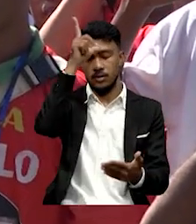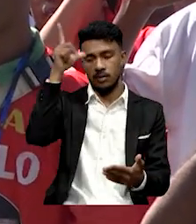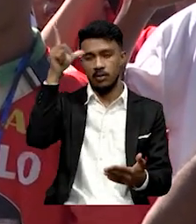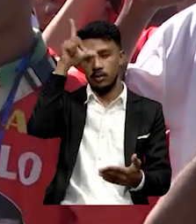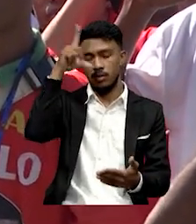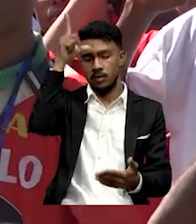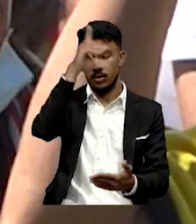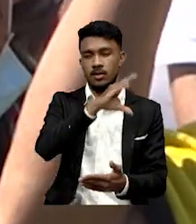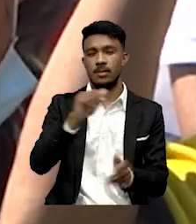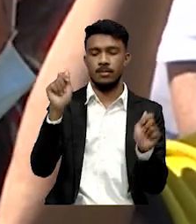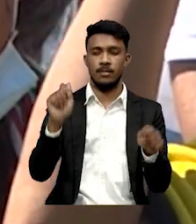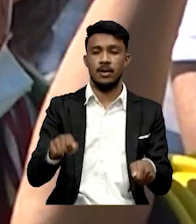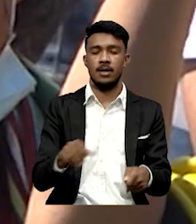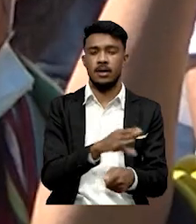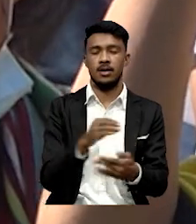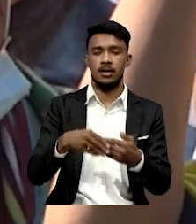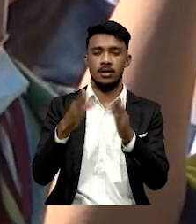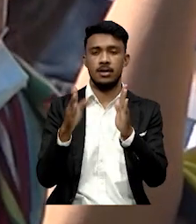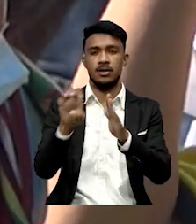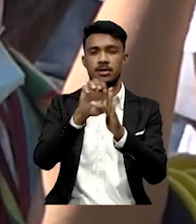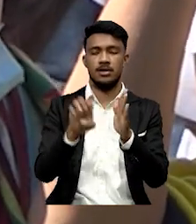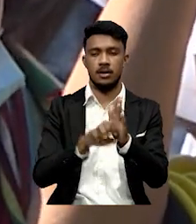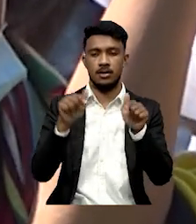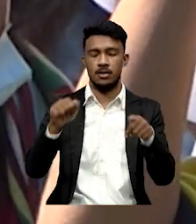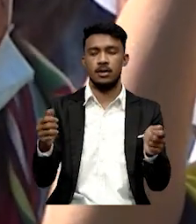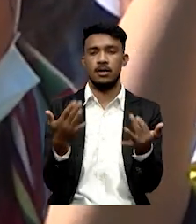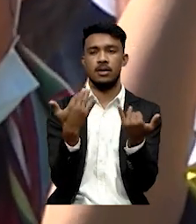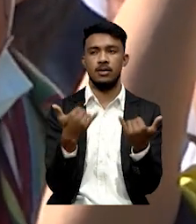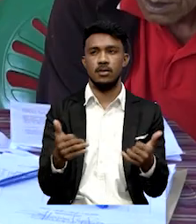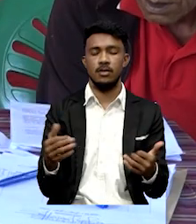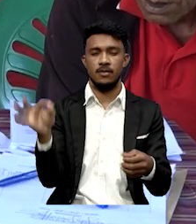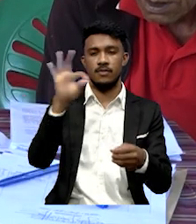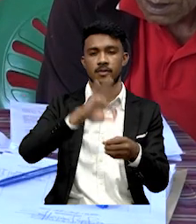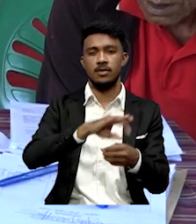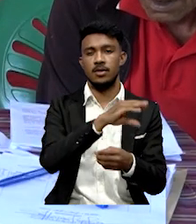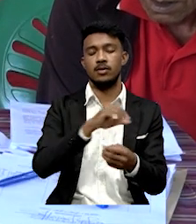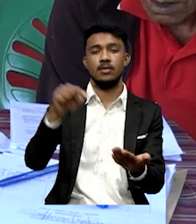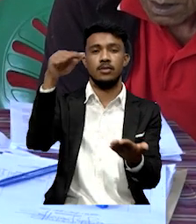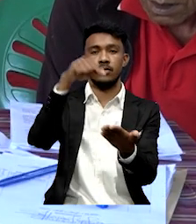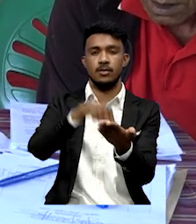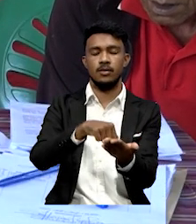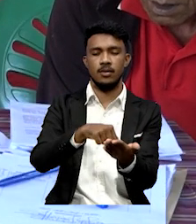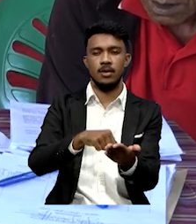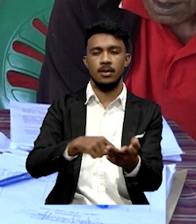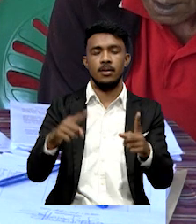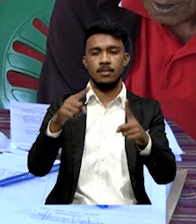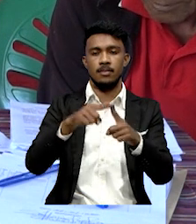mandato, Rodilidera Estado de Né. Agora se vota, no tu, ba bandeira